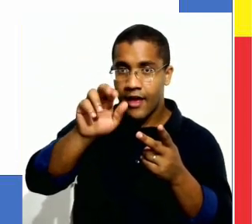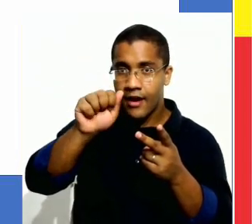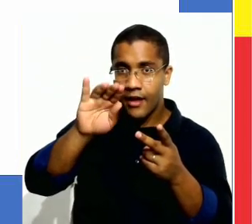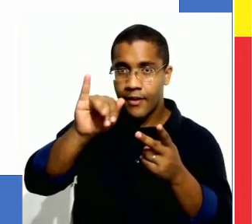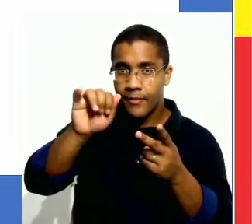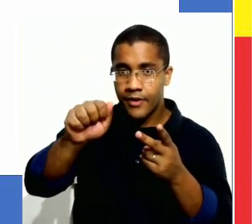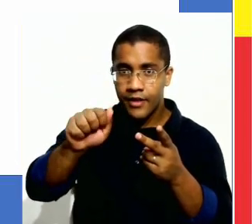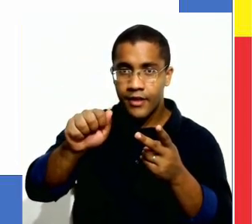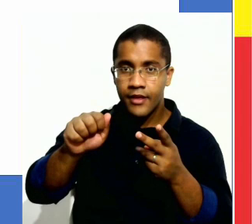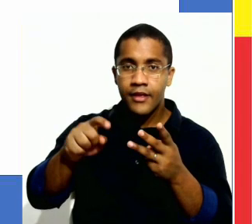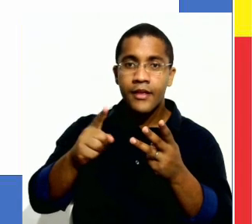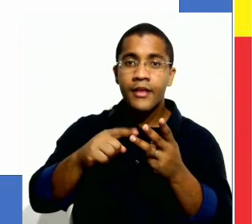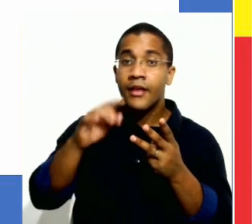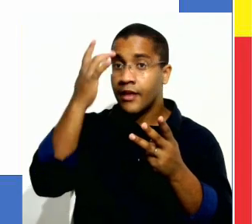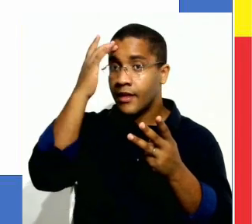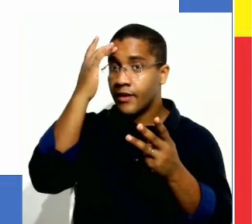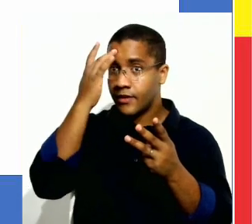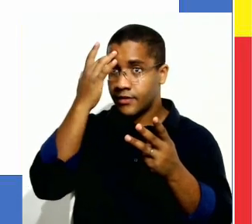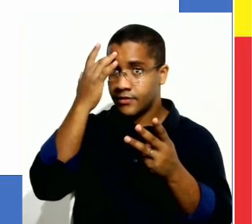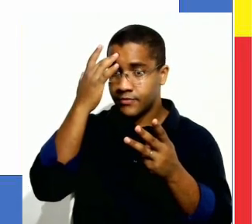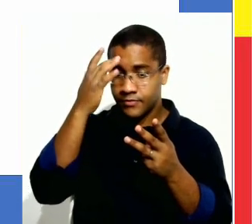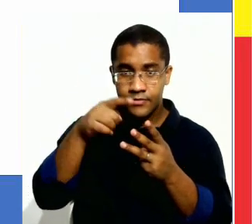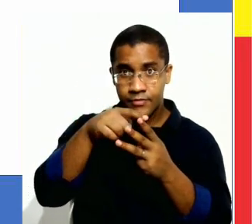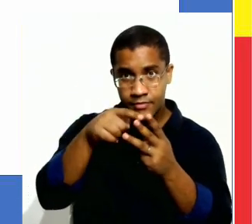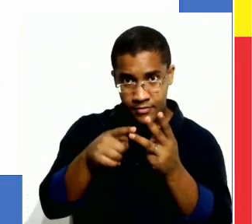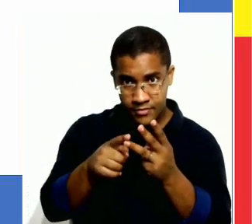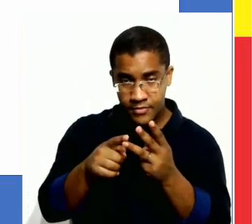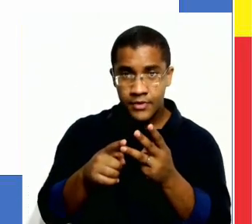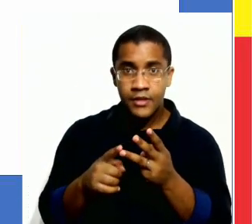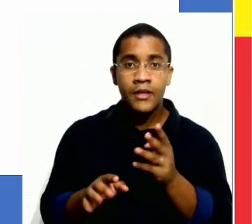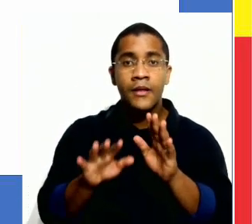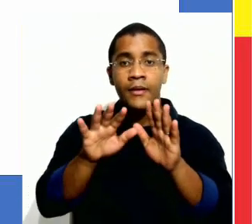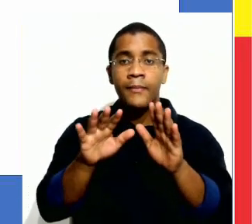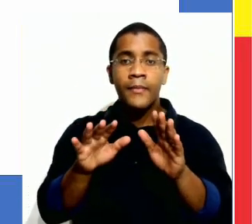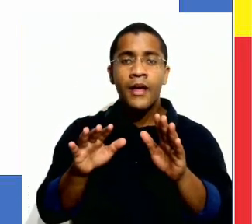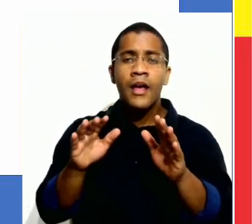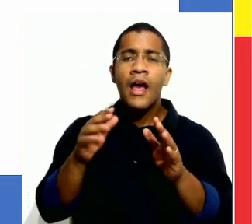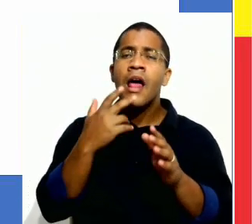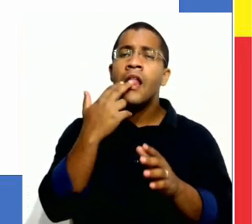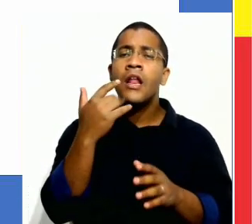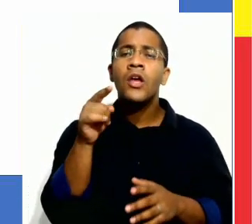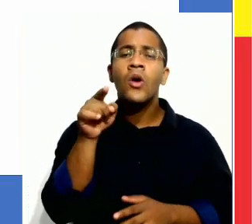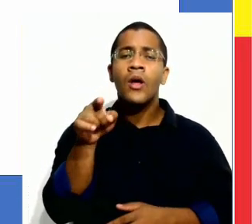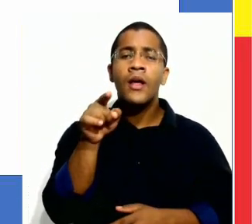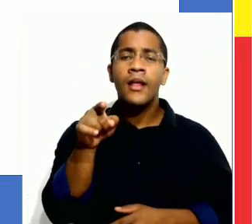axumita era o geis, usado até hoje.